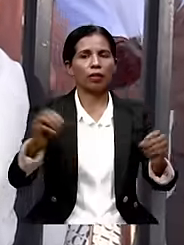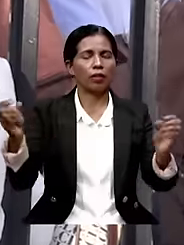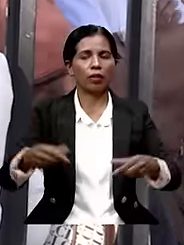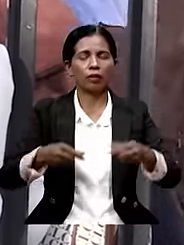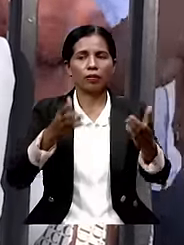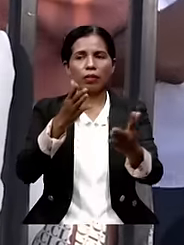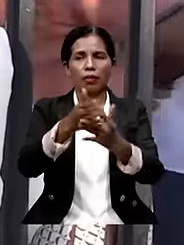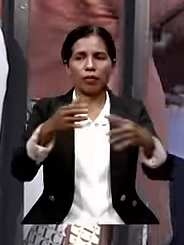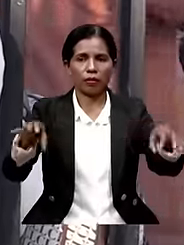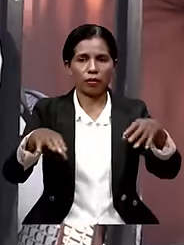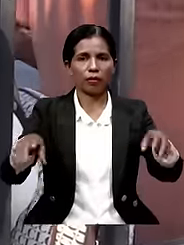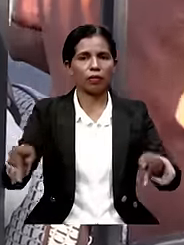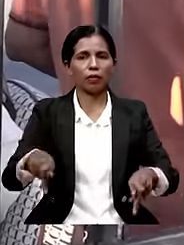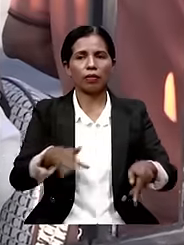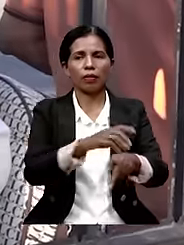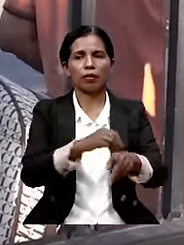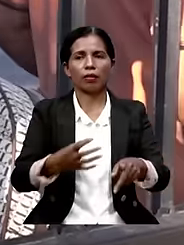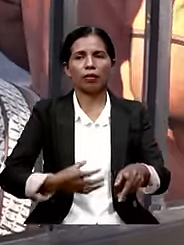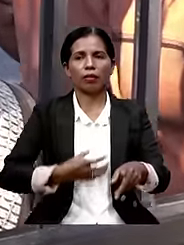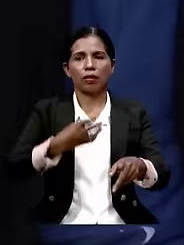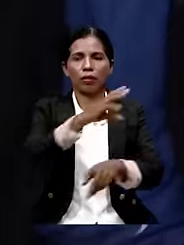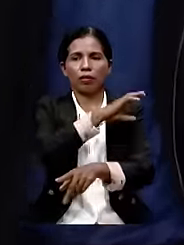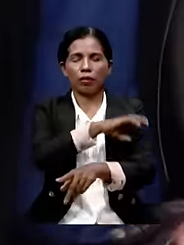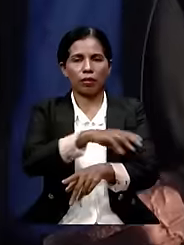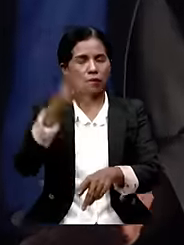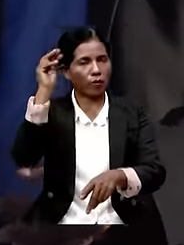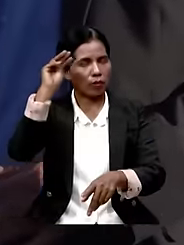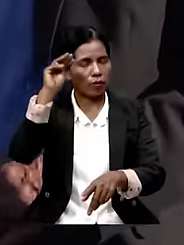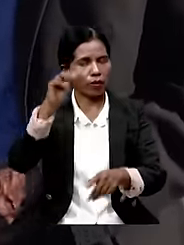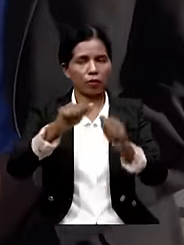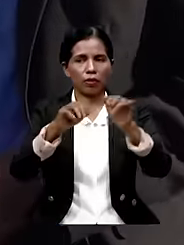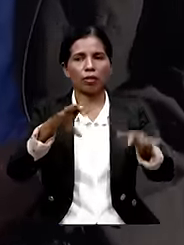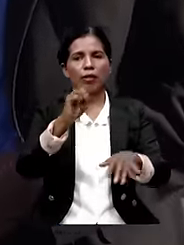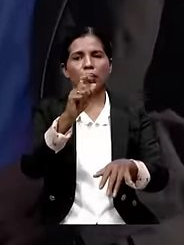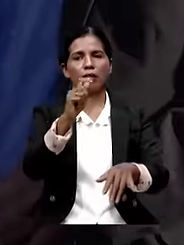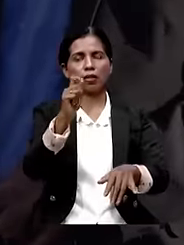fotama no ne funcionário balon hiru segurança e a Ministério de Administração